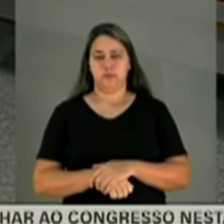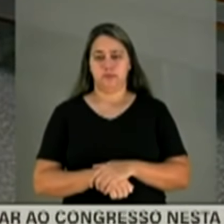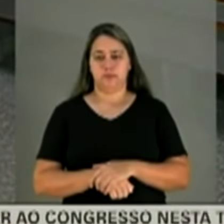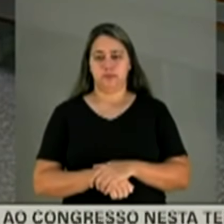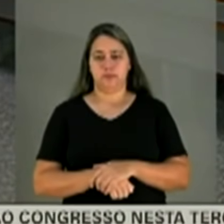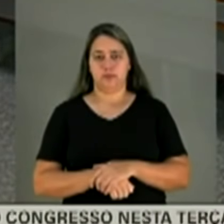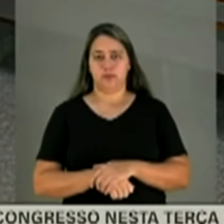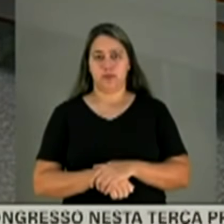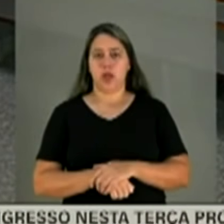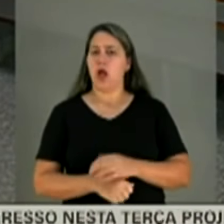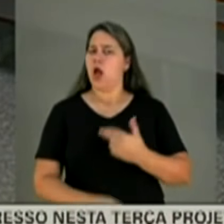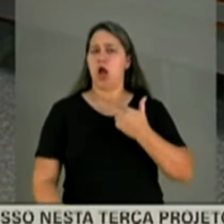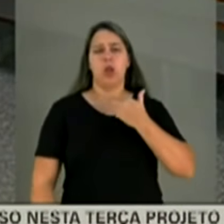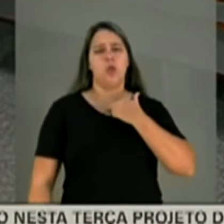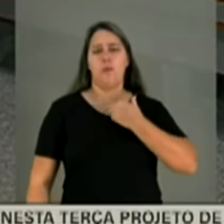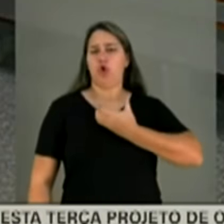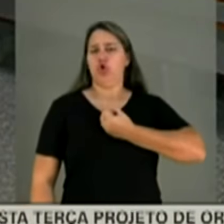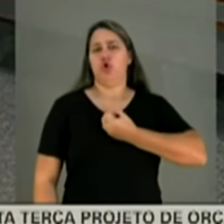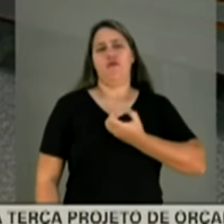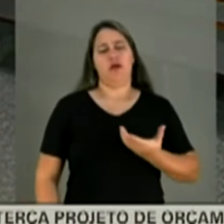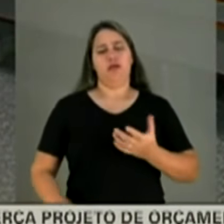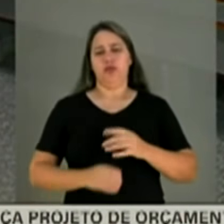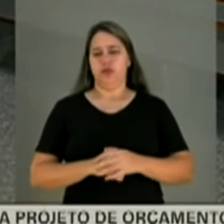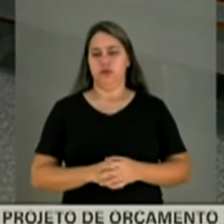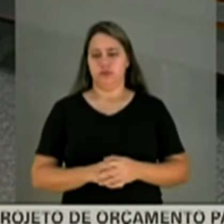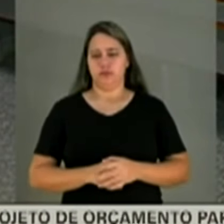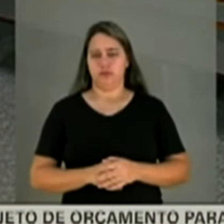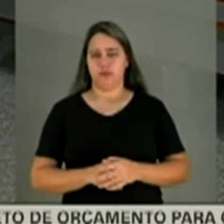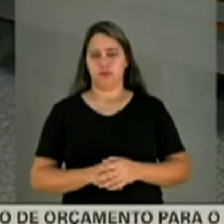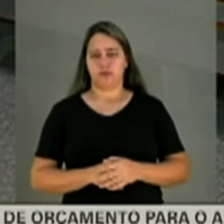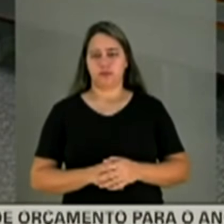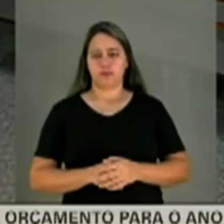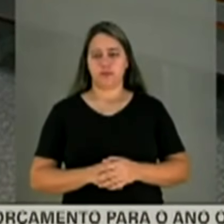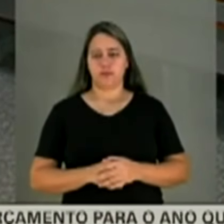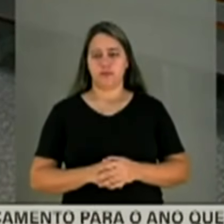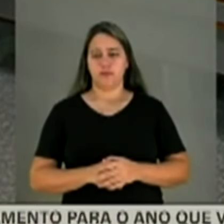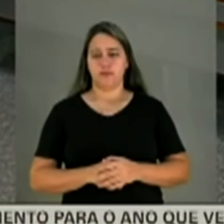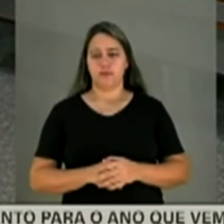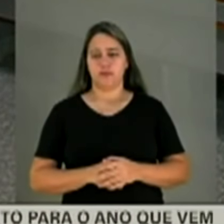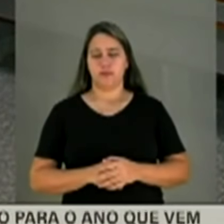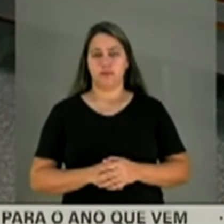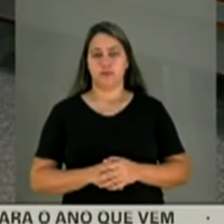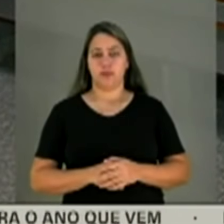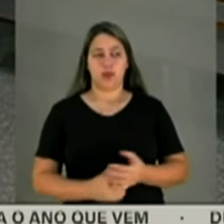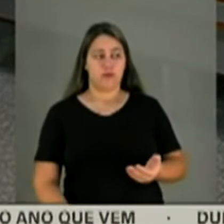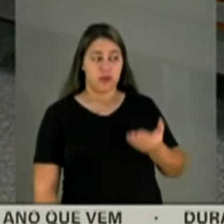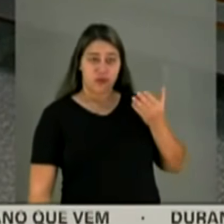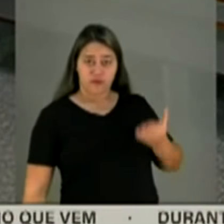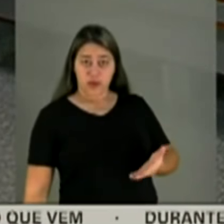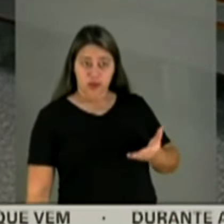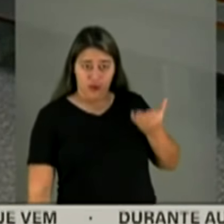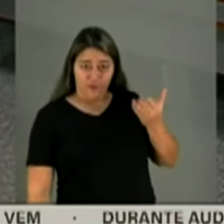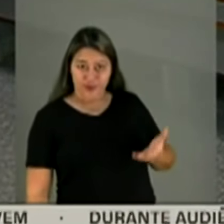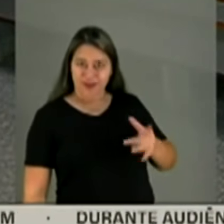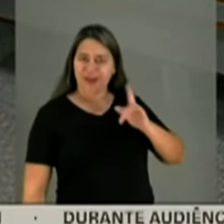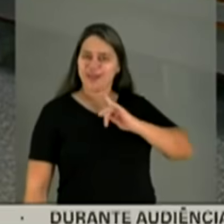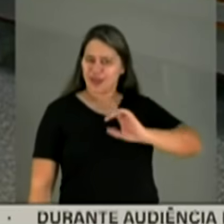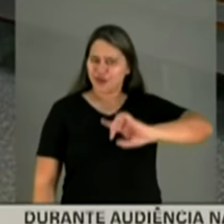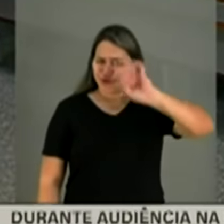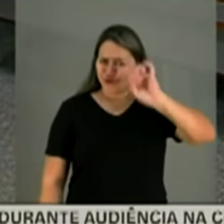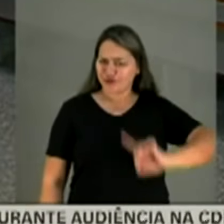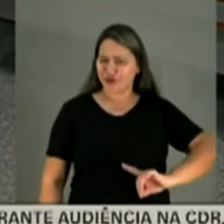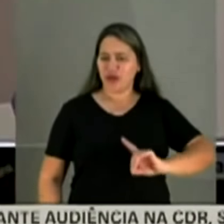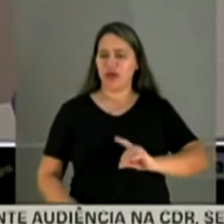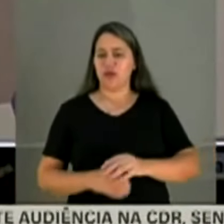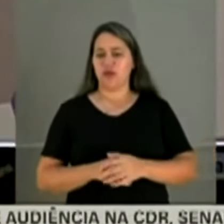Larga de ser covarde, não faça isso. Vossa Excelência vem aqui acusar os senadores. Veja. Vossa Excelência tem o direito de ter as